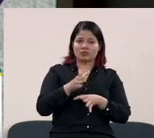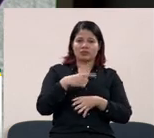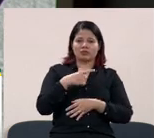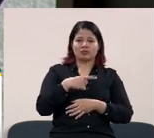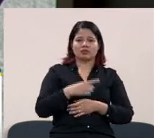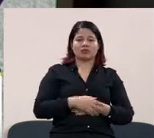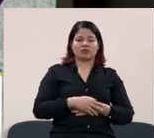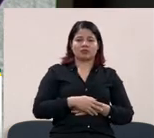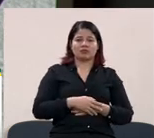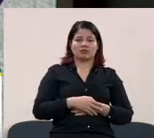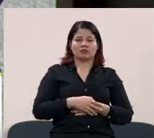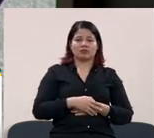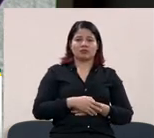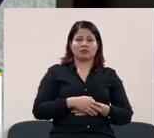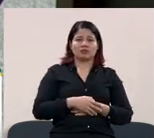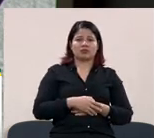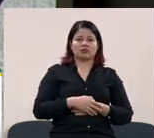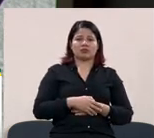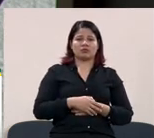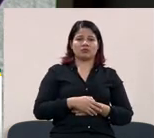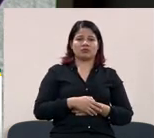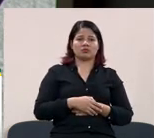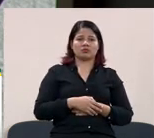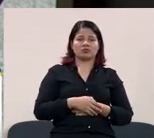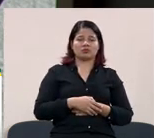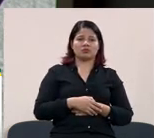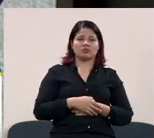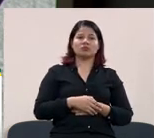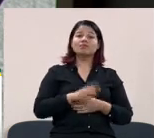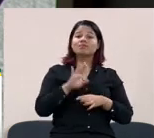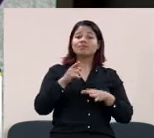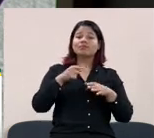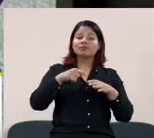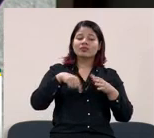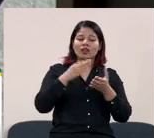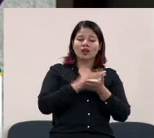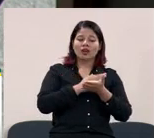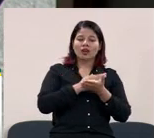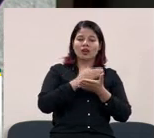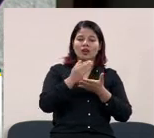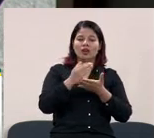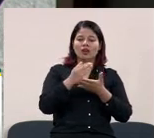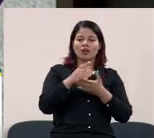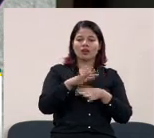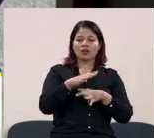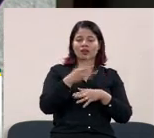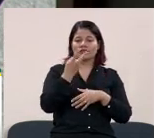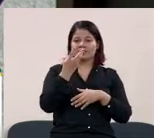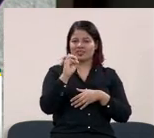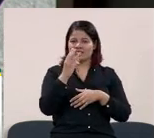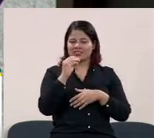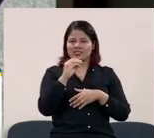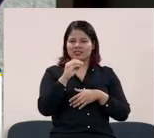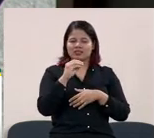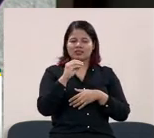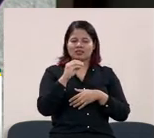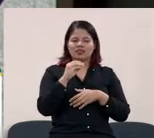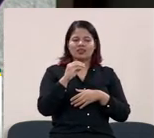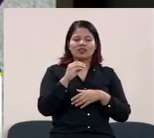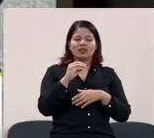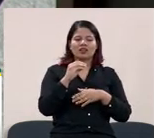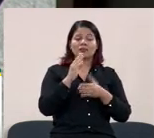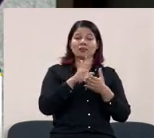É importante manter esse modelo, é duro no primeiro momento. Hã? 30, né? Mas